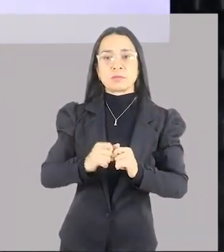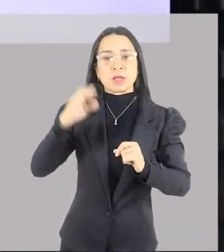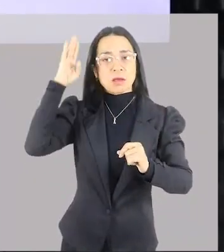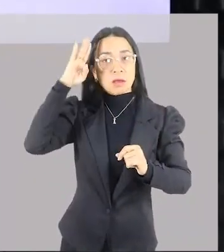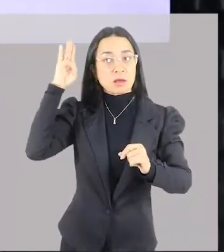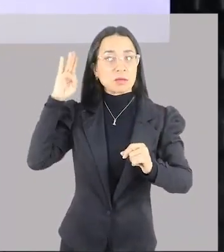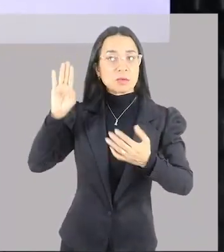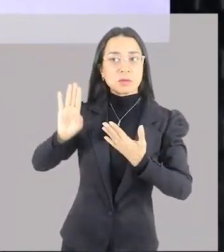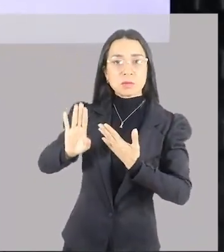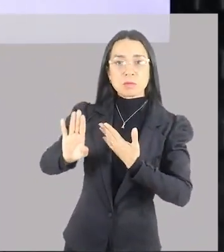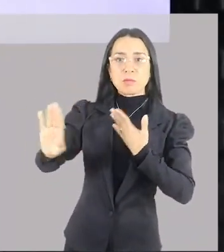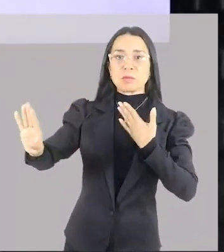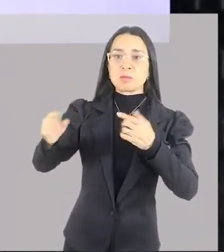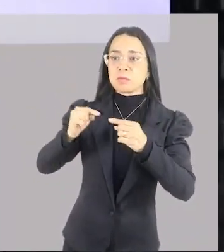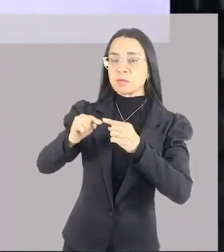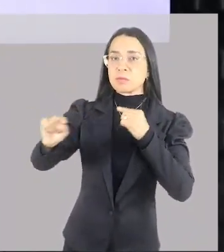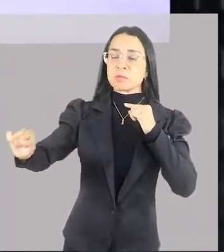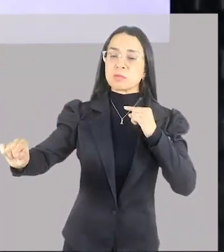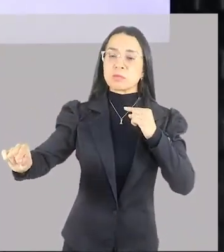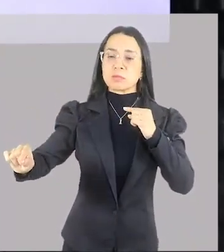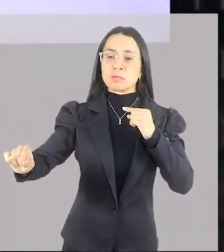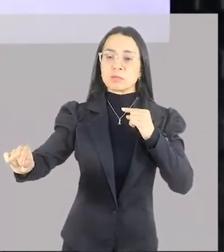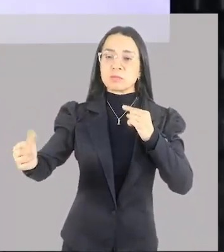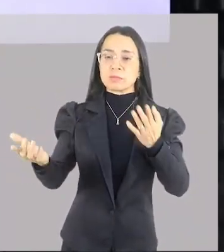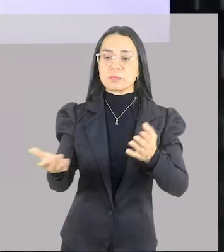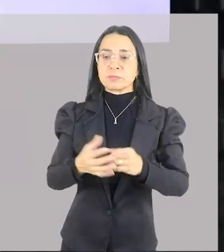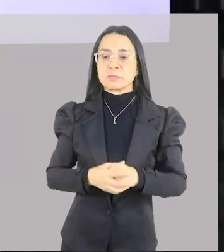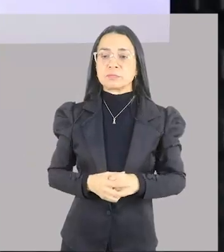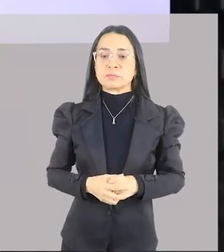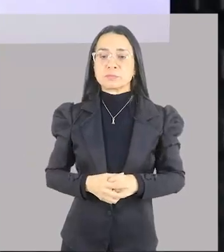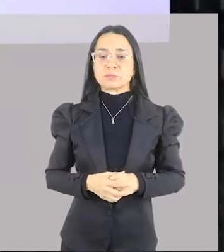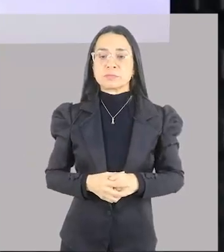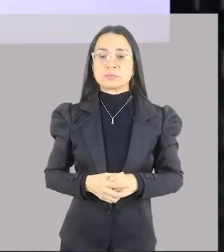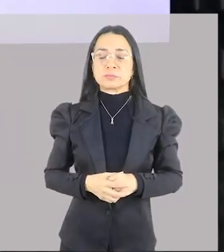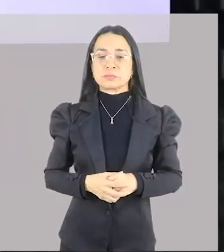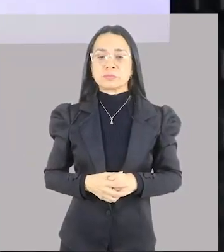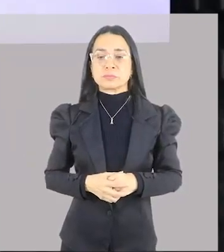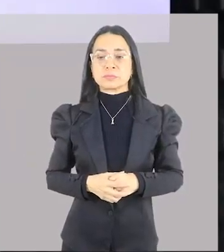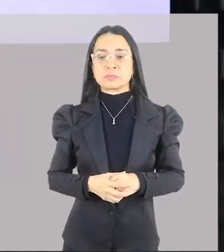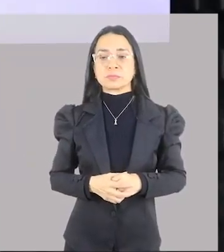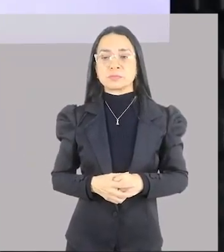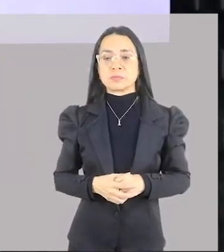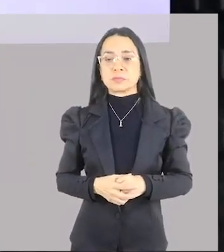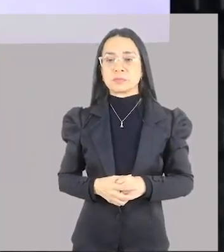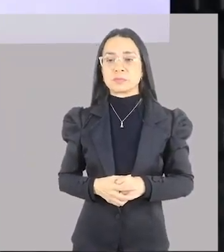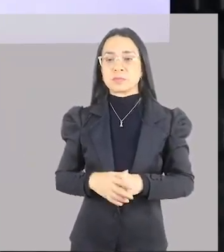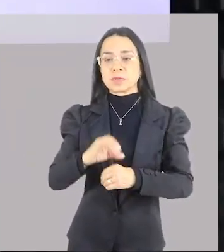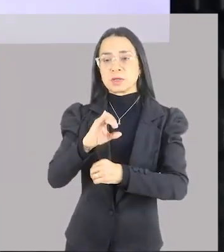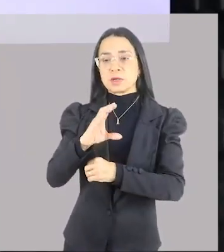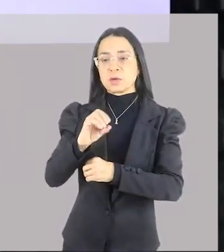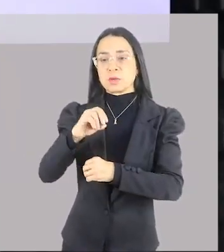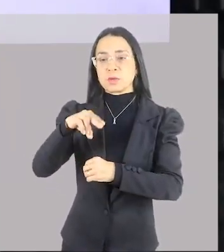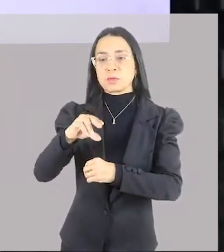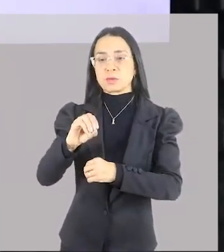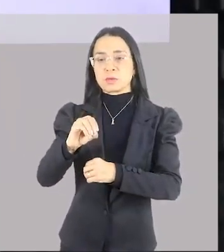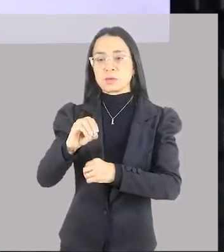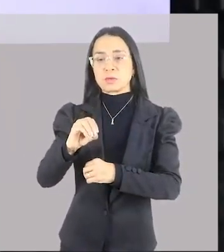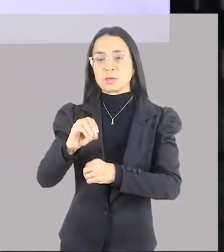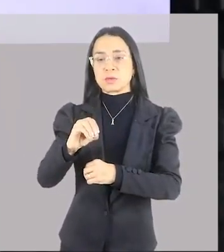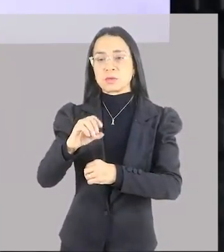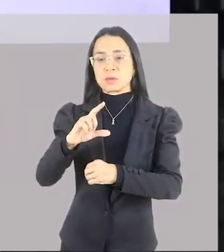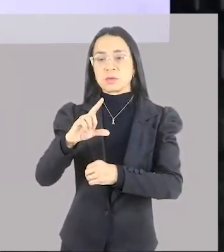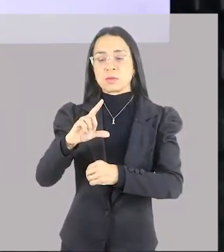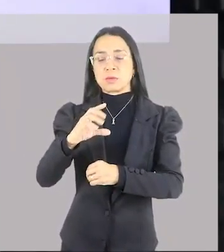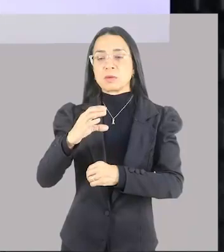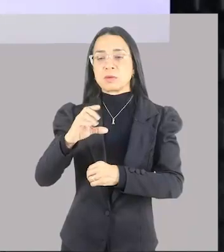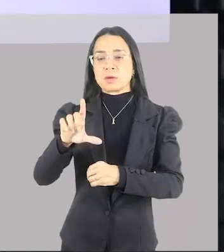todas estão associadas a esse anti-academicismo, né? Iconoclastia. O que é a iconoclastia? Oposição